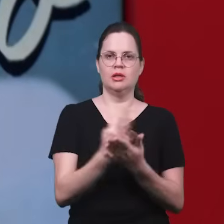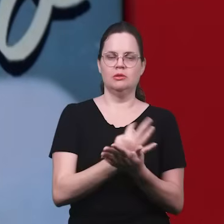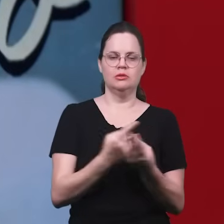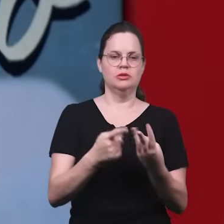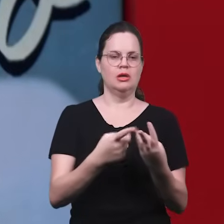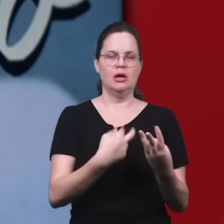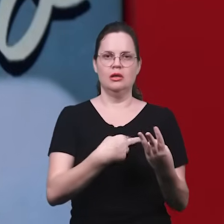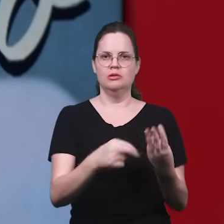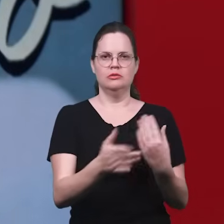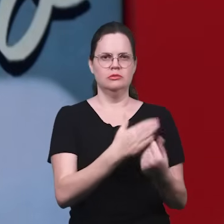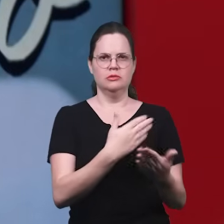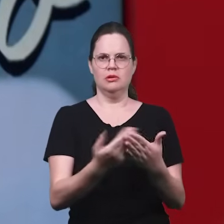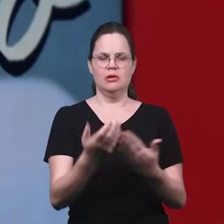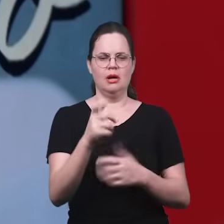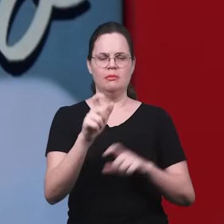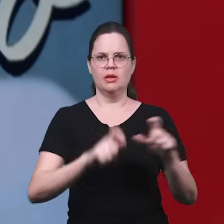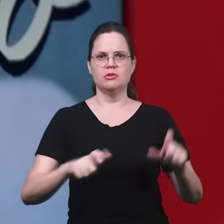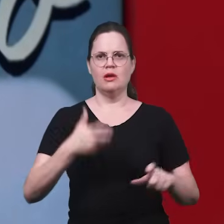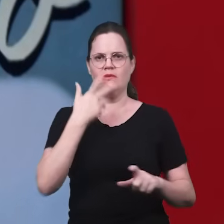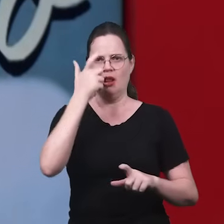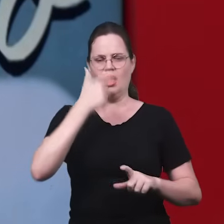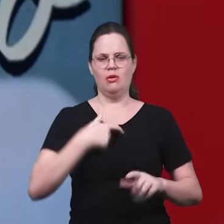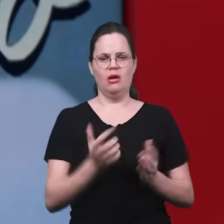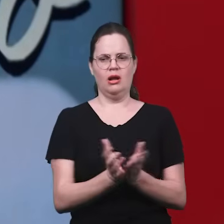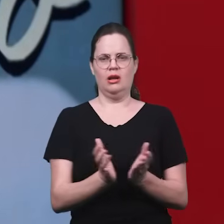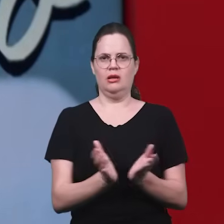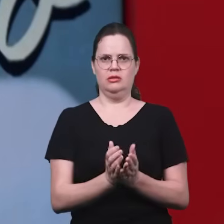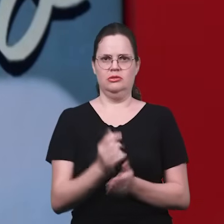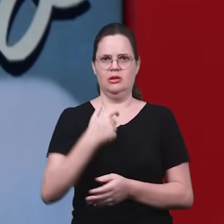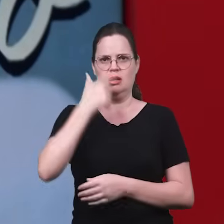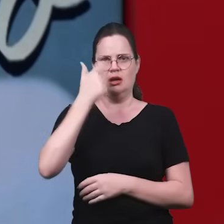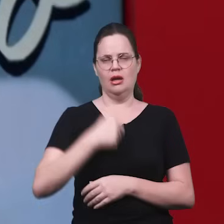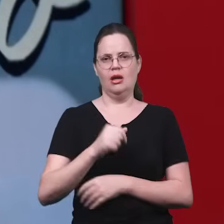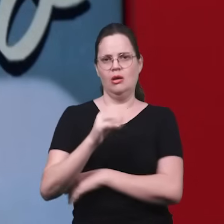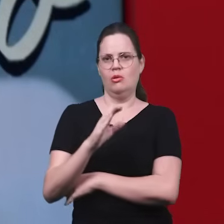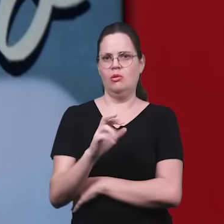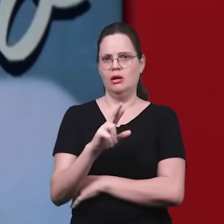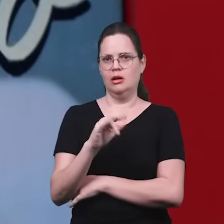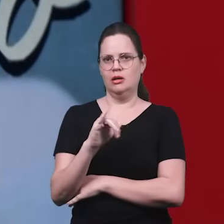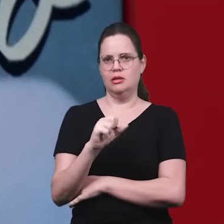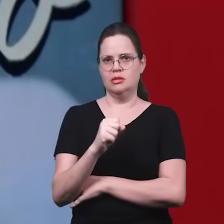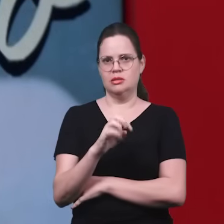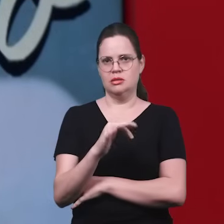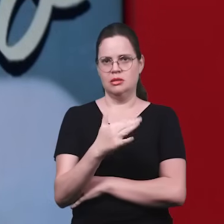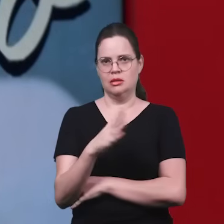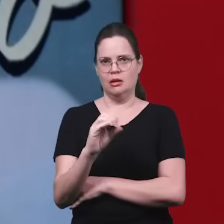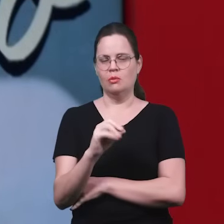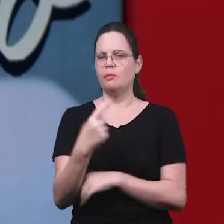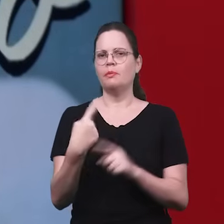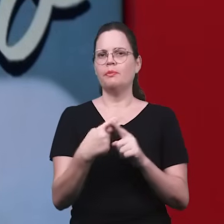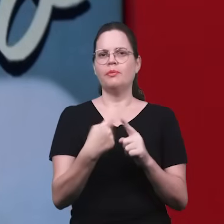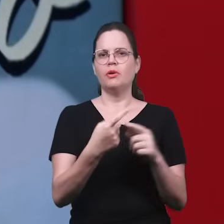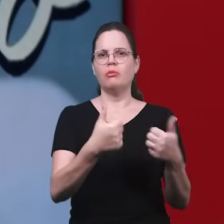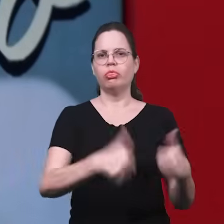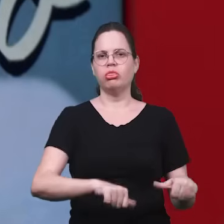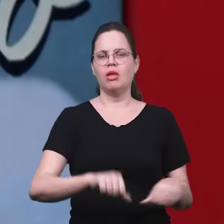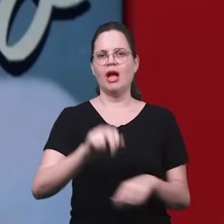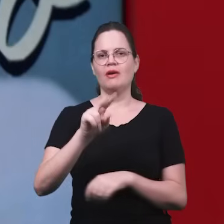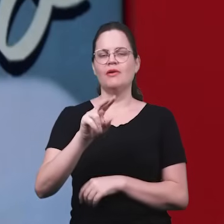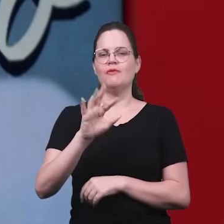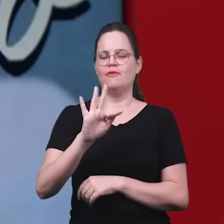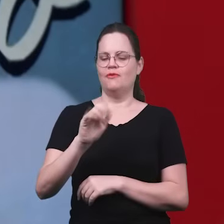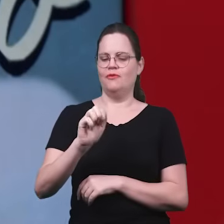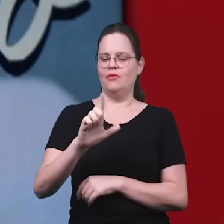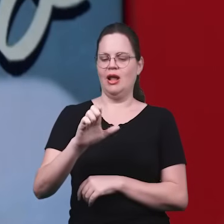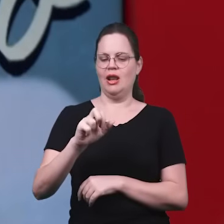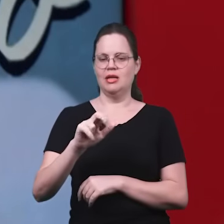né? De qualquer pessoa que se diz cristão. Então, a falência do cristianismo, por que falência? Porque nós vemos